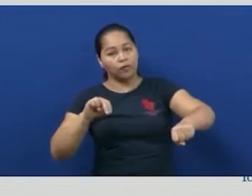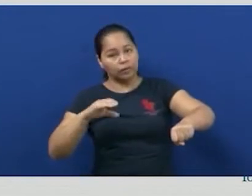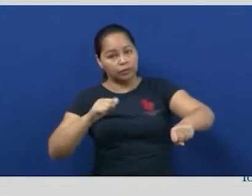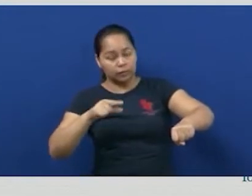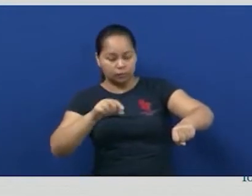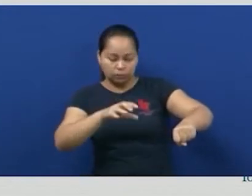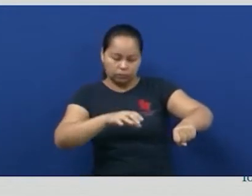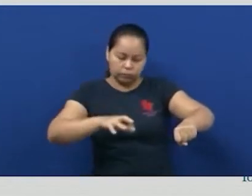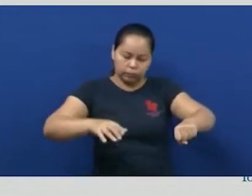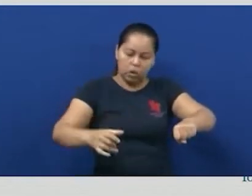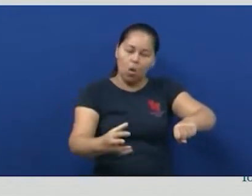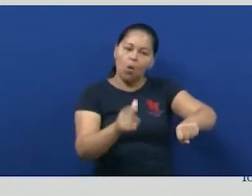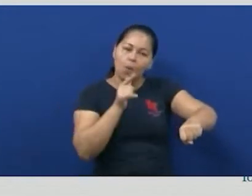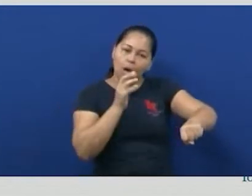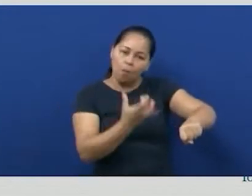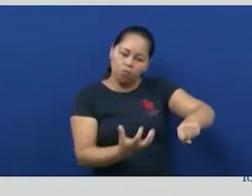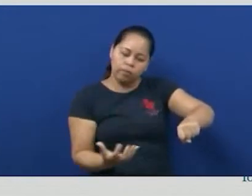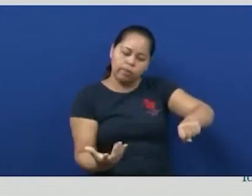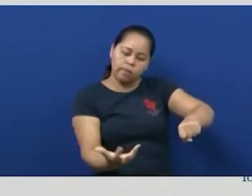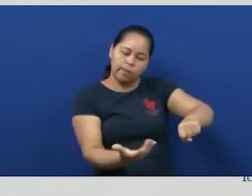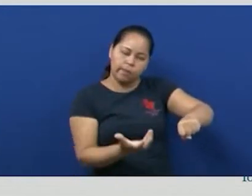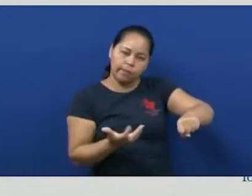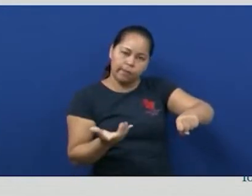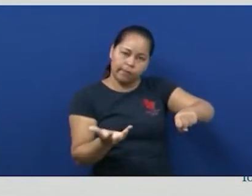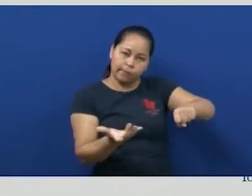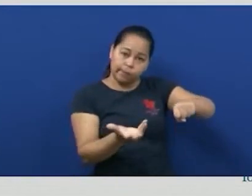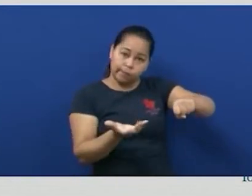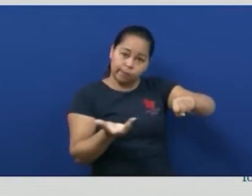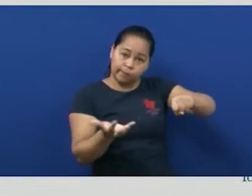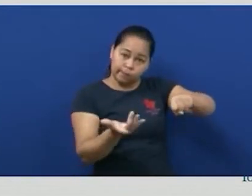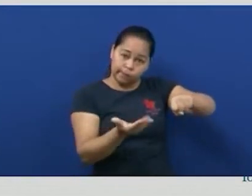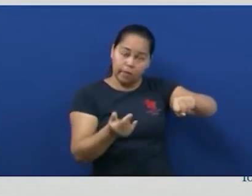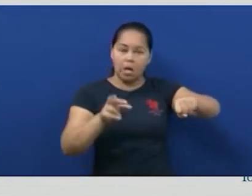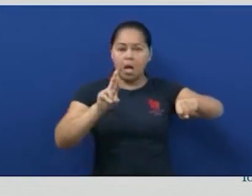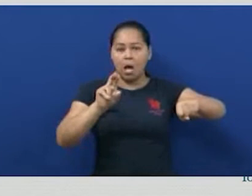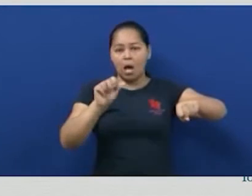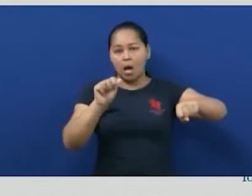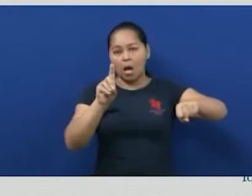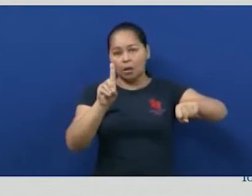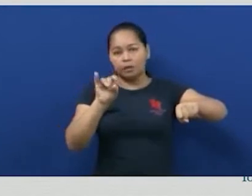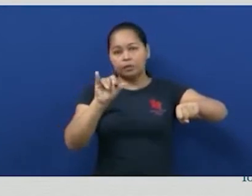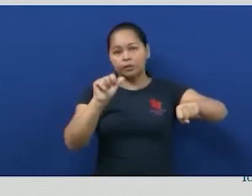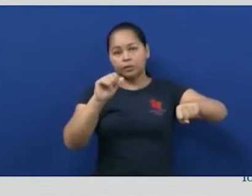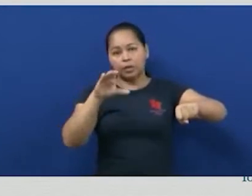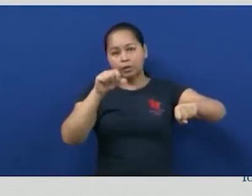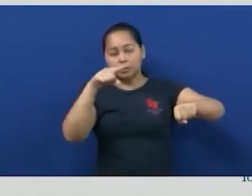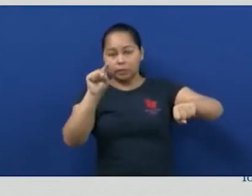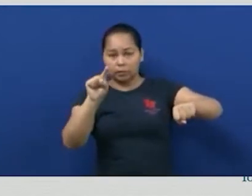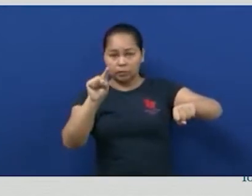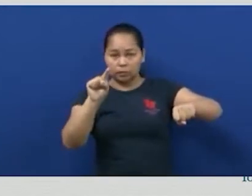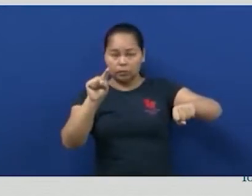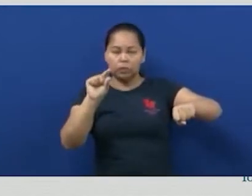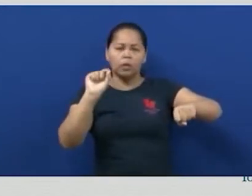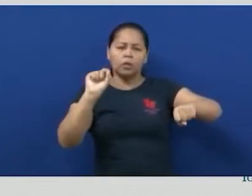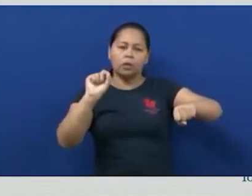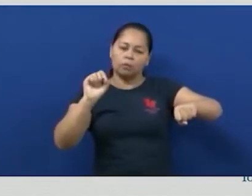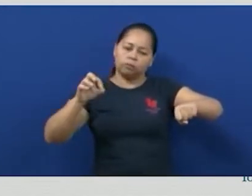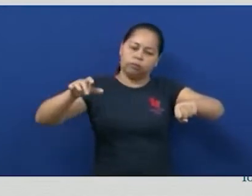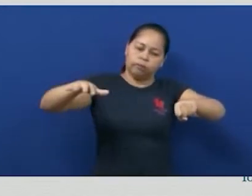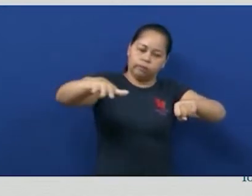no momento que a água está fervendo. E a radiação, que é o calor